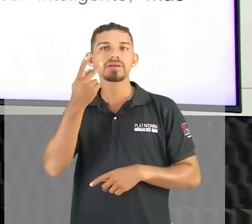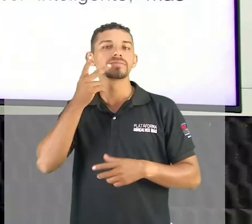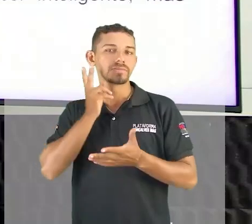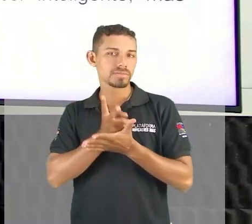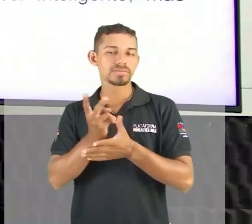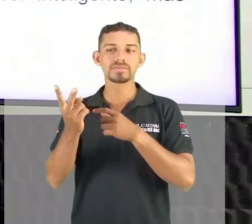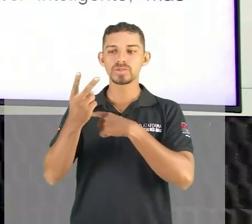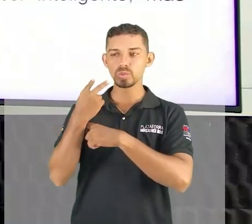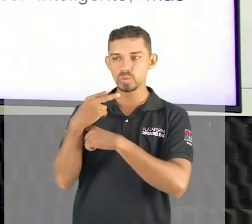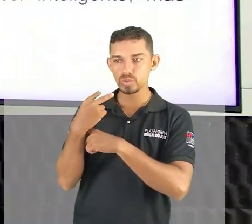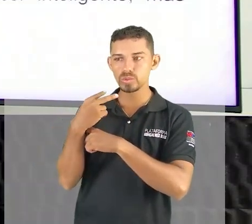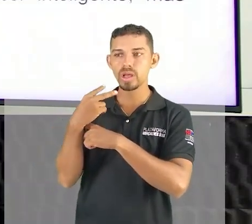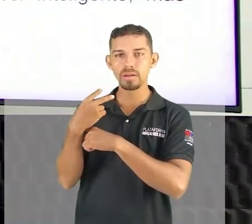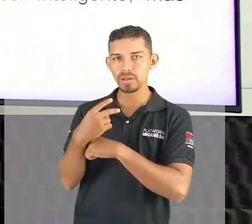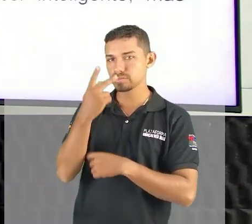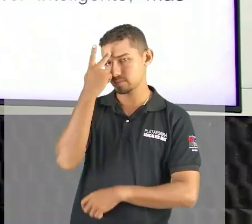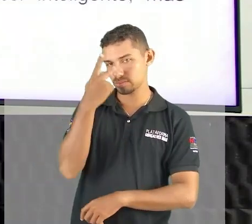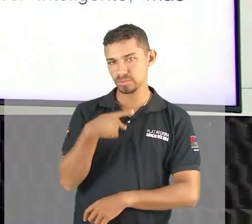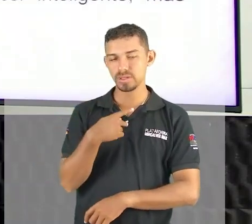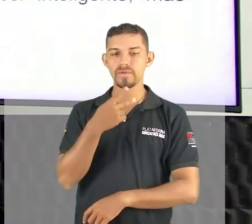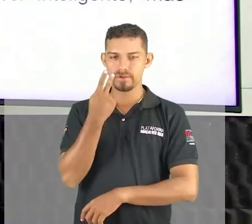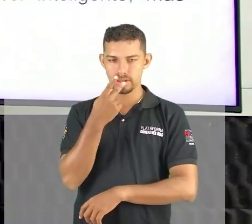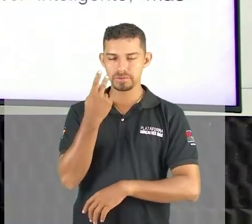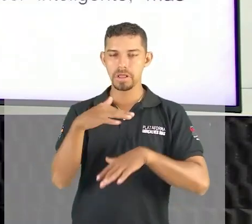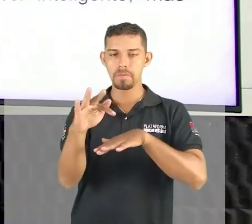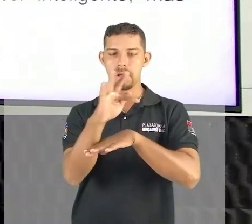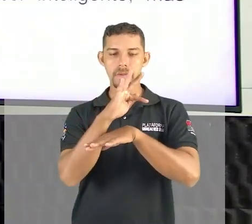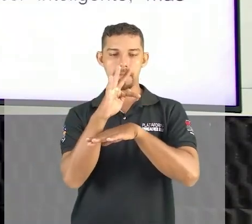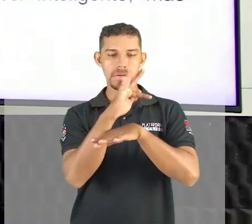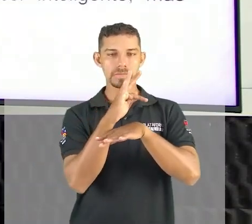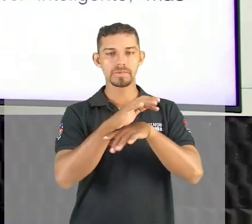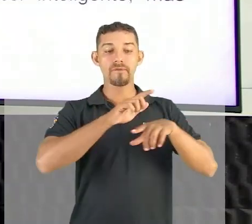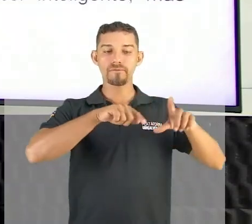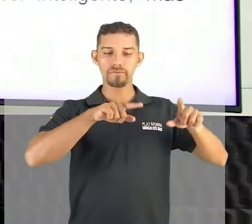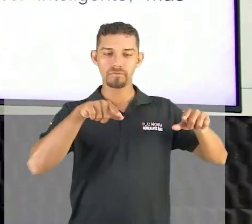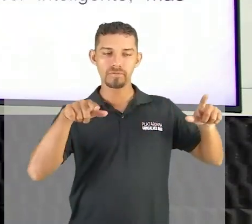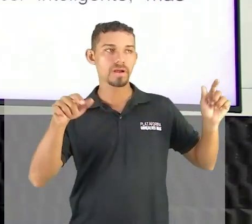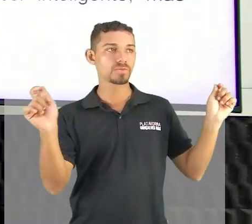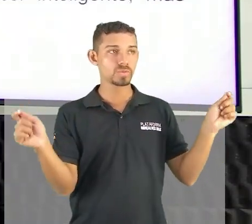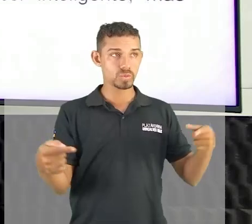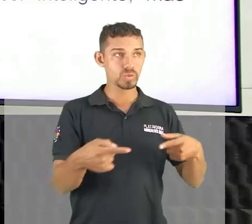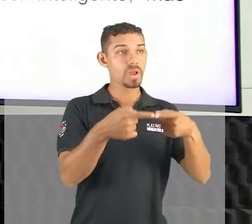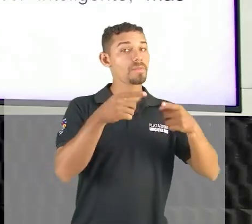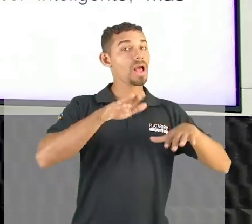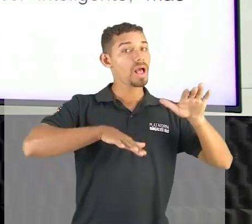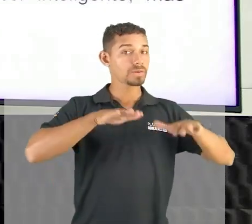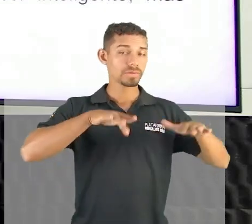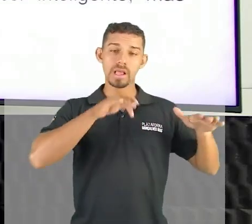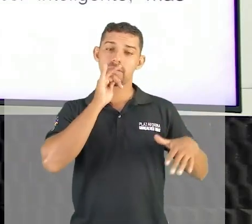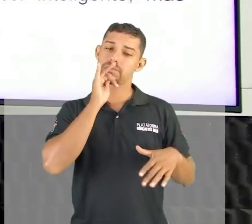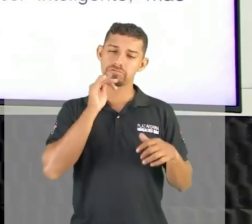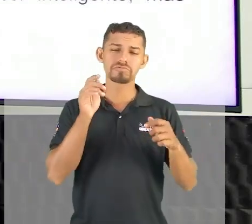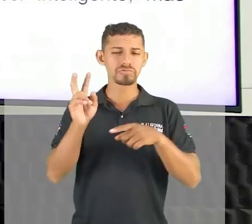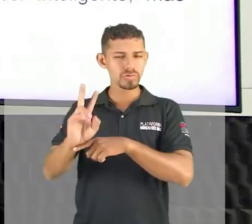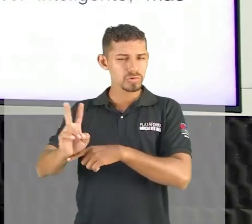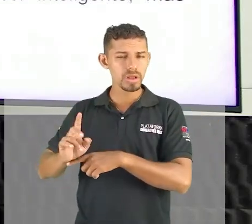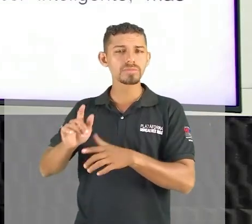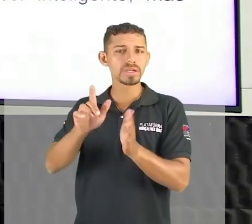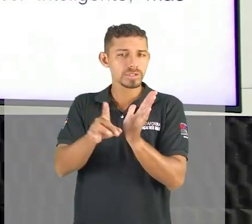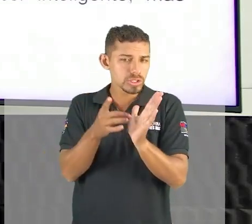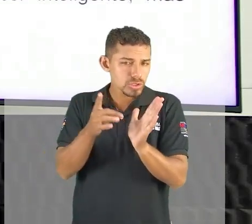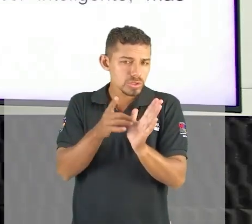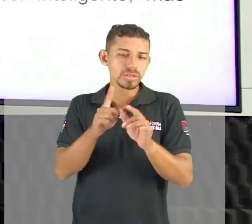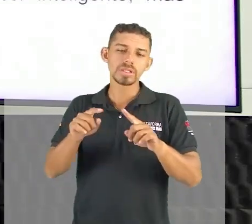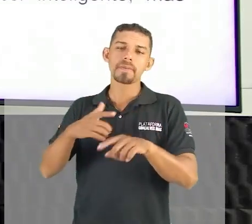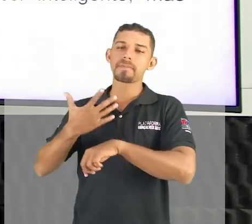se monitorando para falar eh aquela Norma padrão com as variações com as formas que são muitas vezes verificadas mais em dicionário